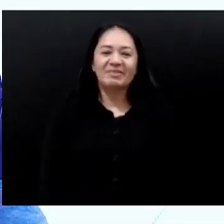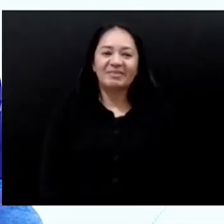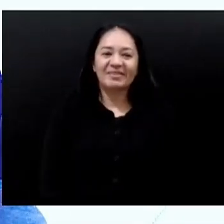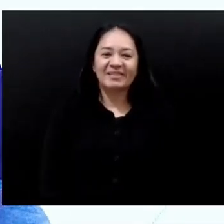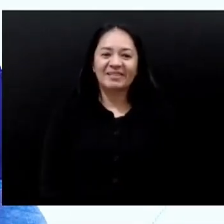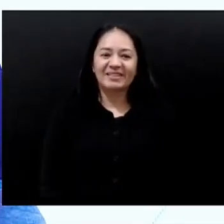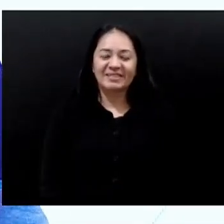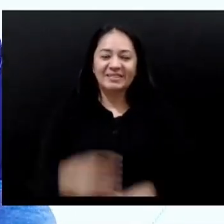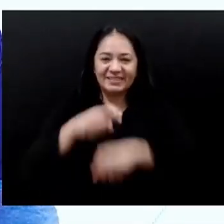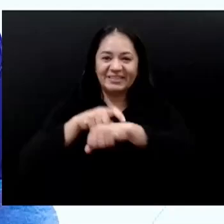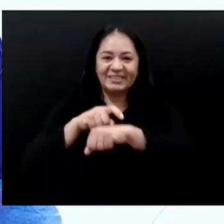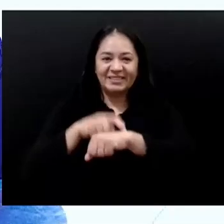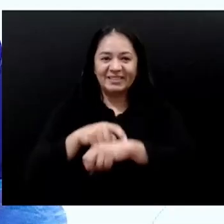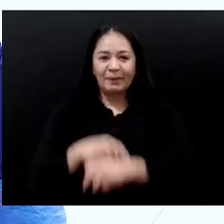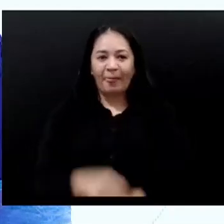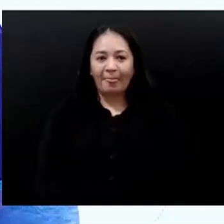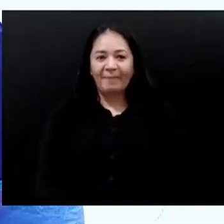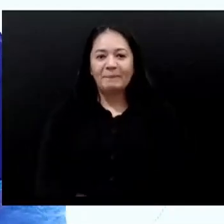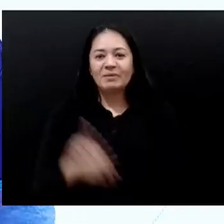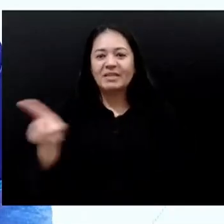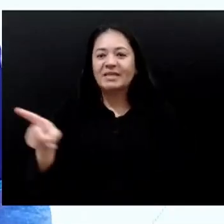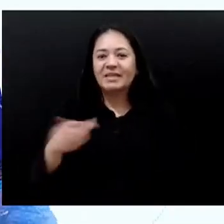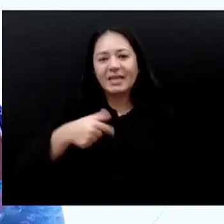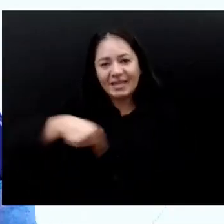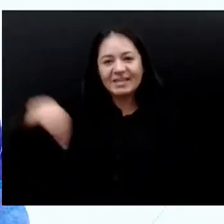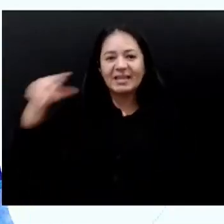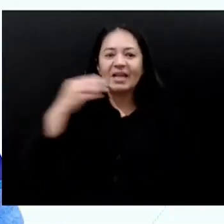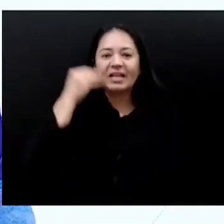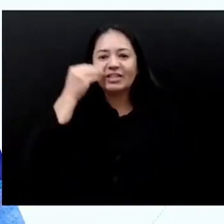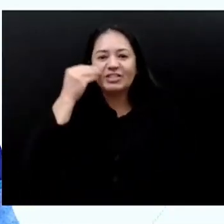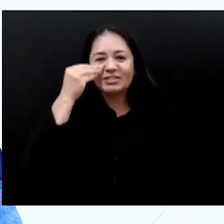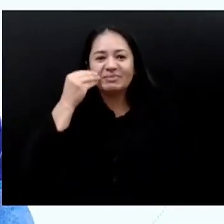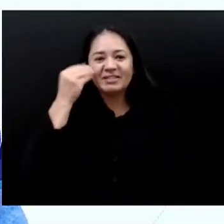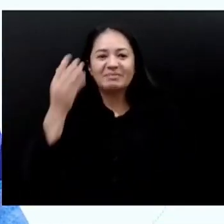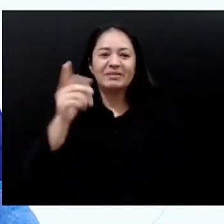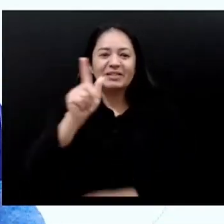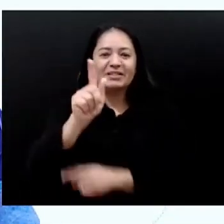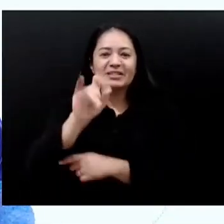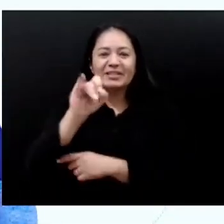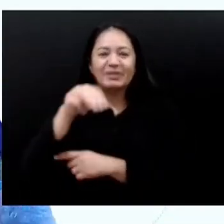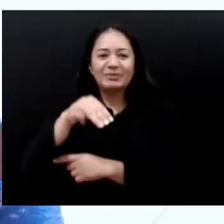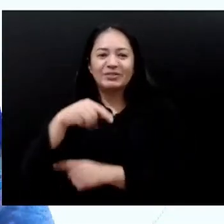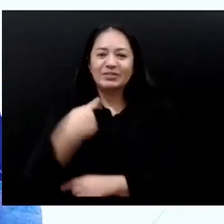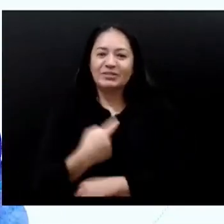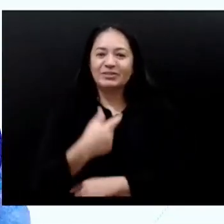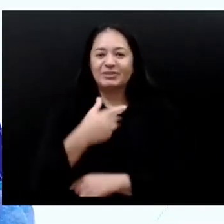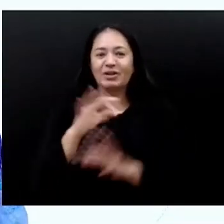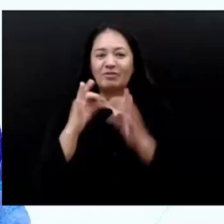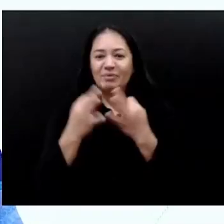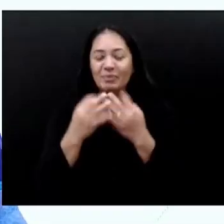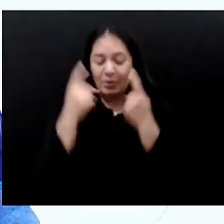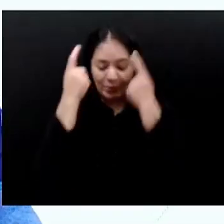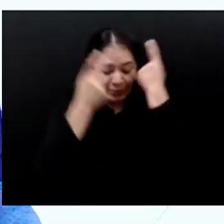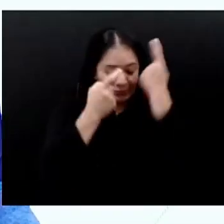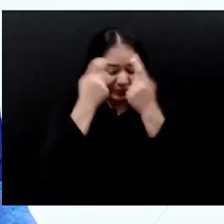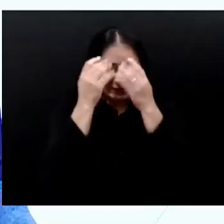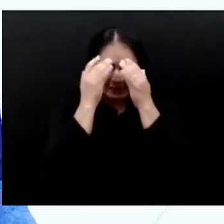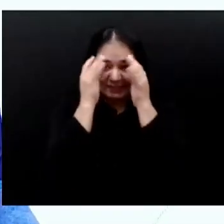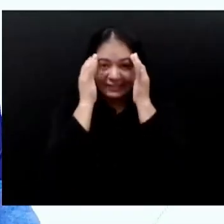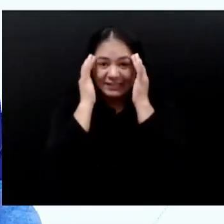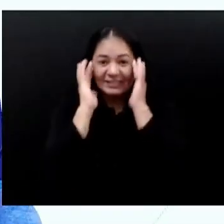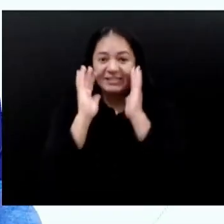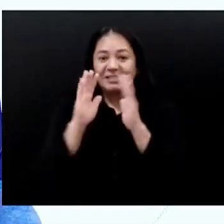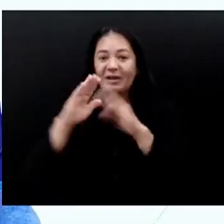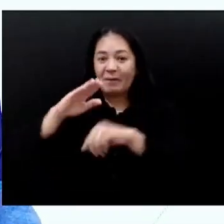iam lá experimentar o gin teste, né. E a gente, como pai, preocupado, né, fazendo aquele gin ali no fundo do quintal de